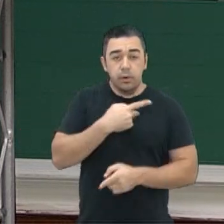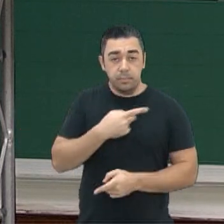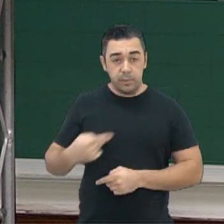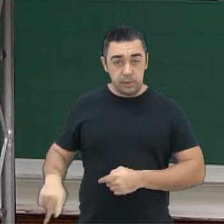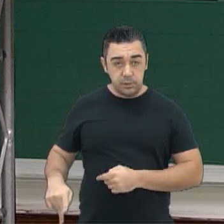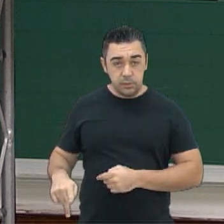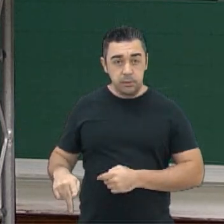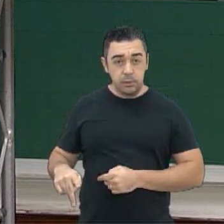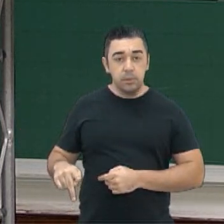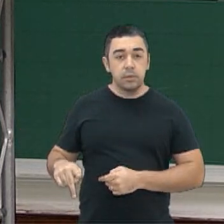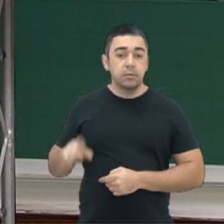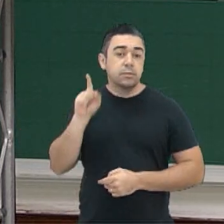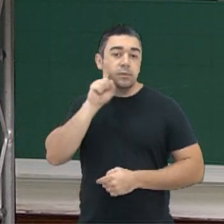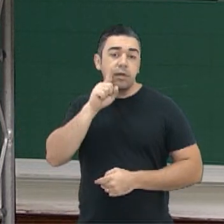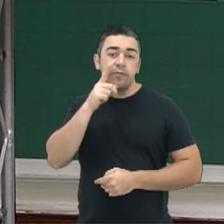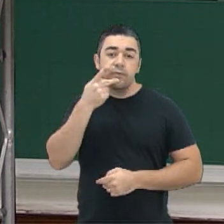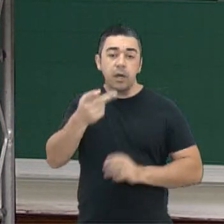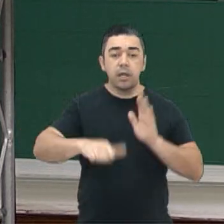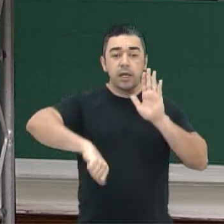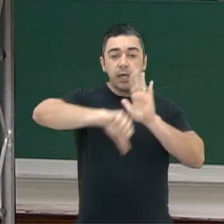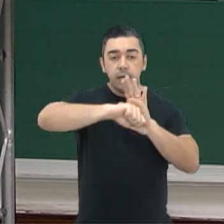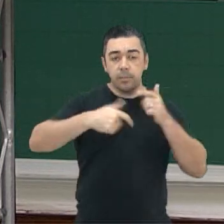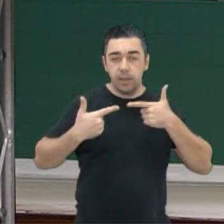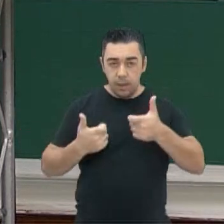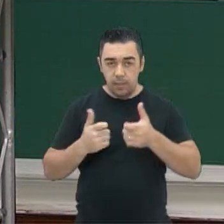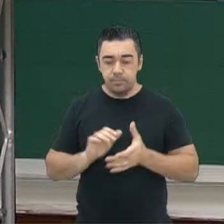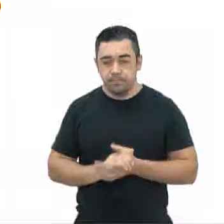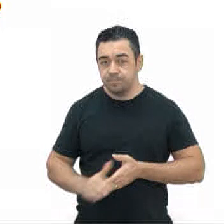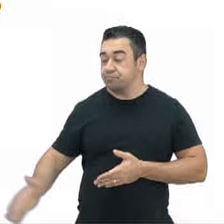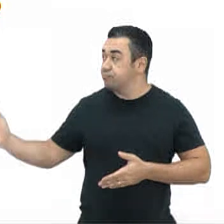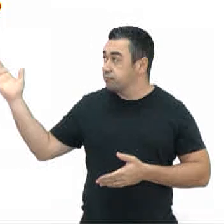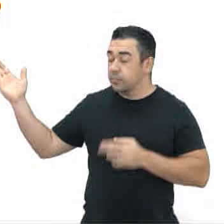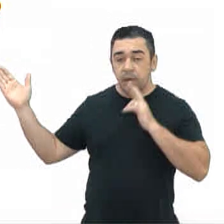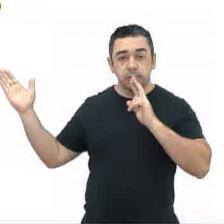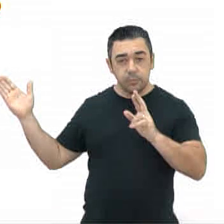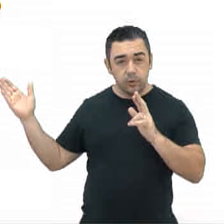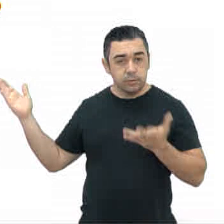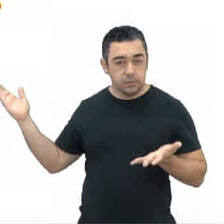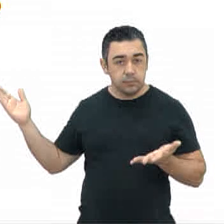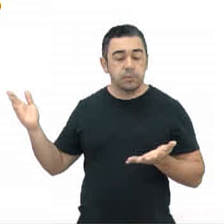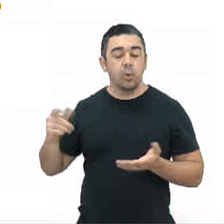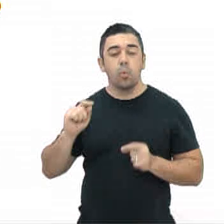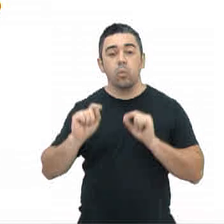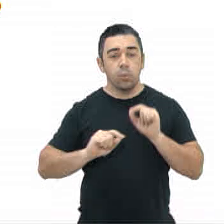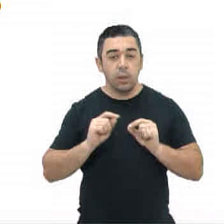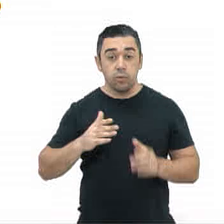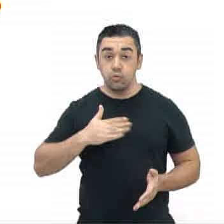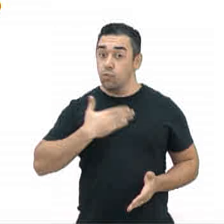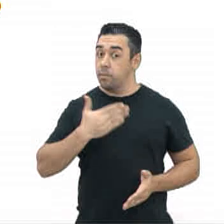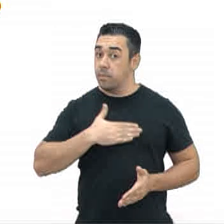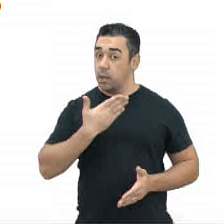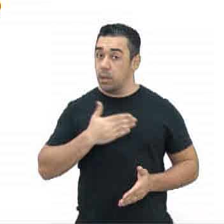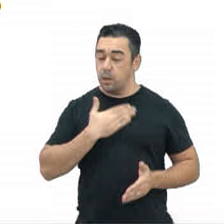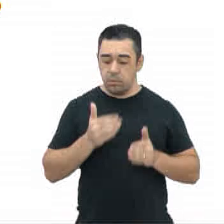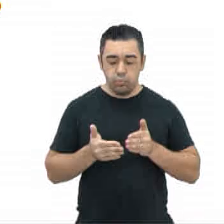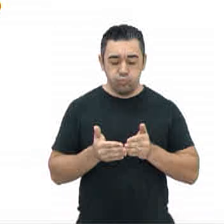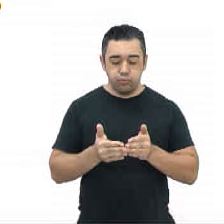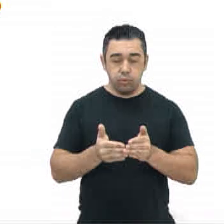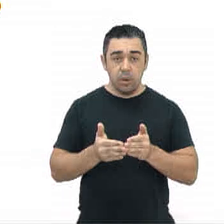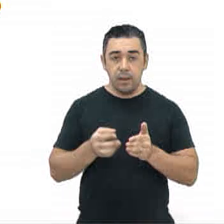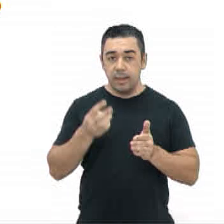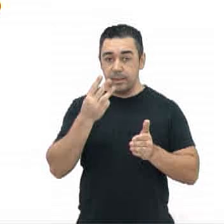Roosevelt, considera ele como um crime de guerra? Bom, vocês viram na nossa aula que ele é um ataque surpresa, cerca de